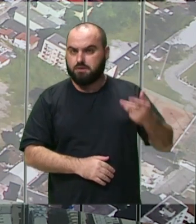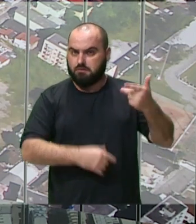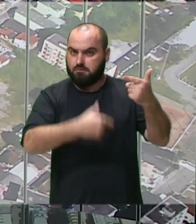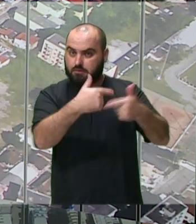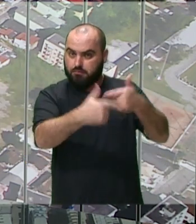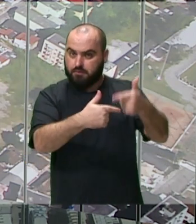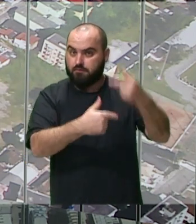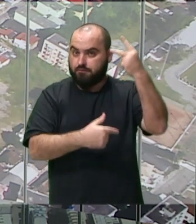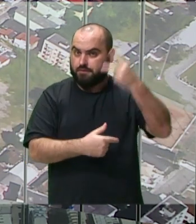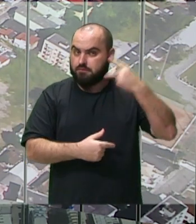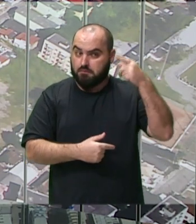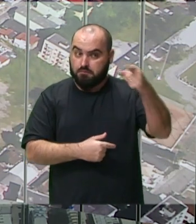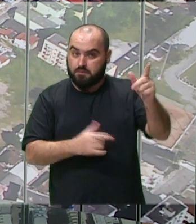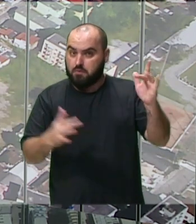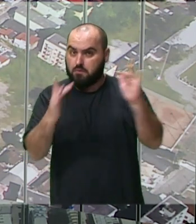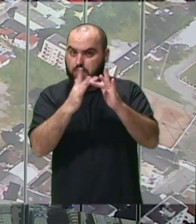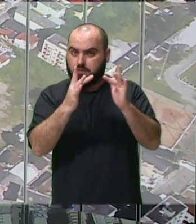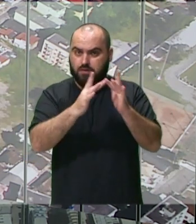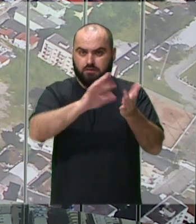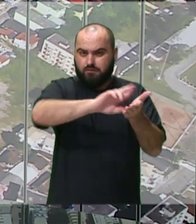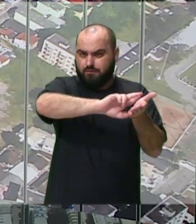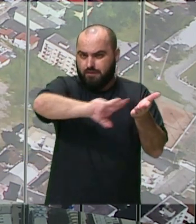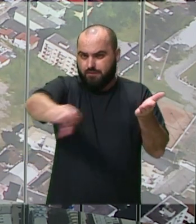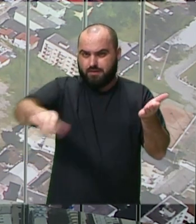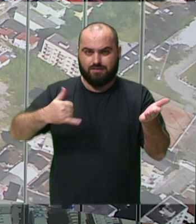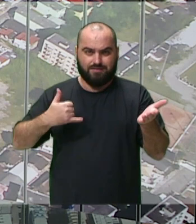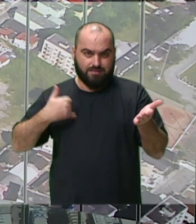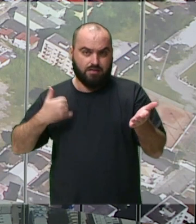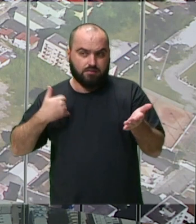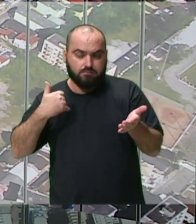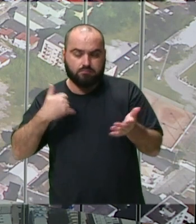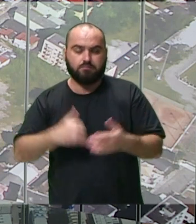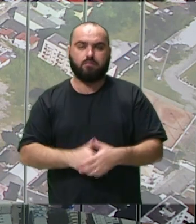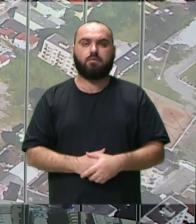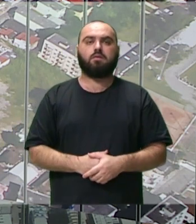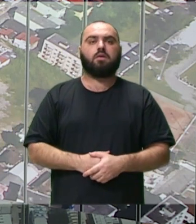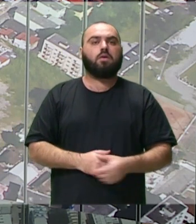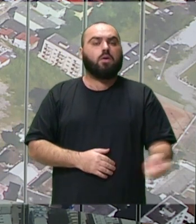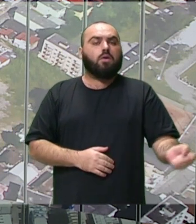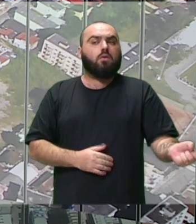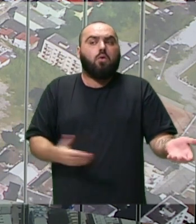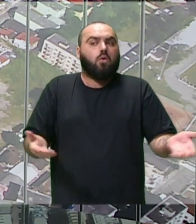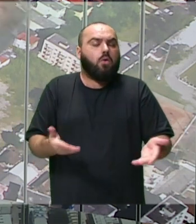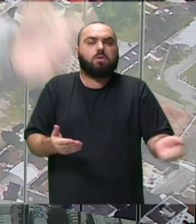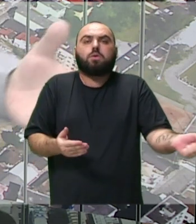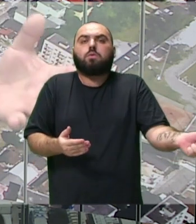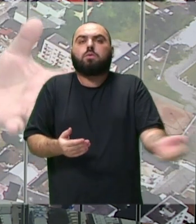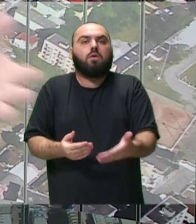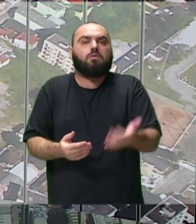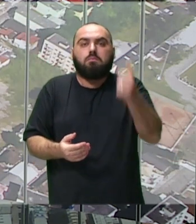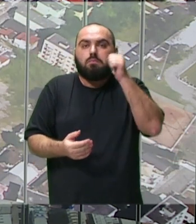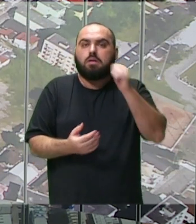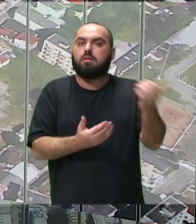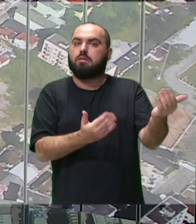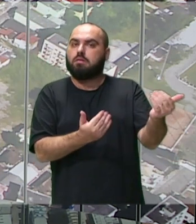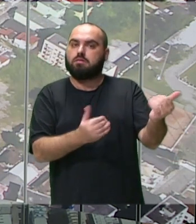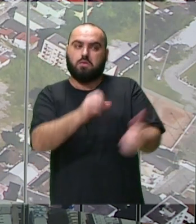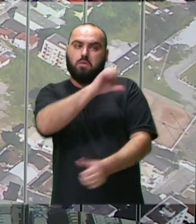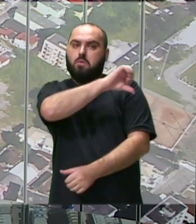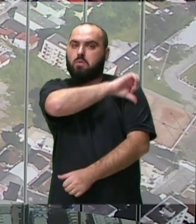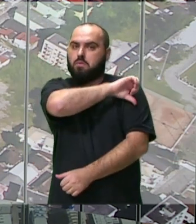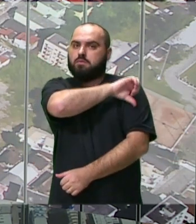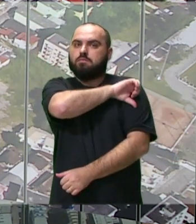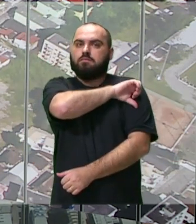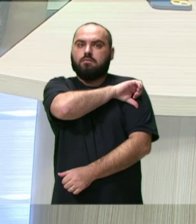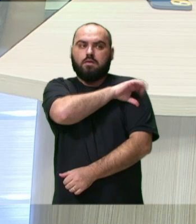senhora acaba tendo contato com diferentes faixas etárias, né? E essas novas gerações, como as meninas do 9º ano,